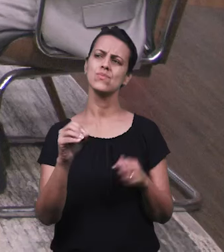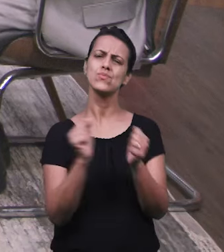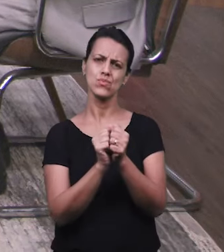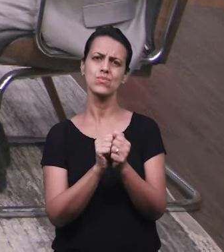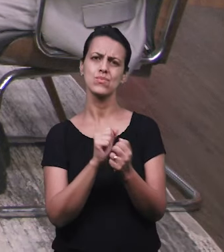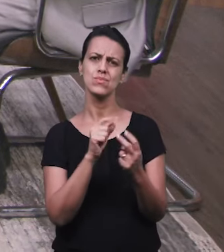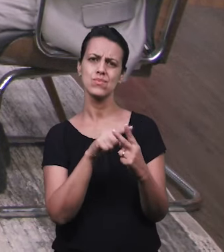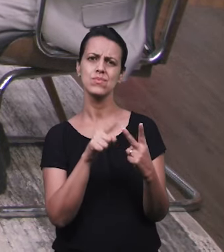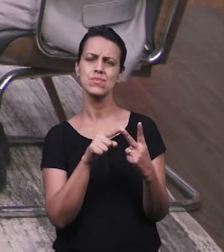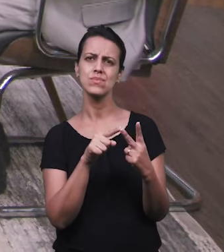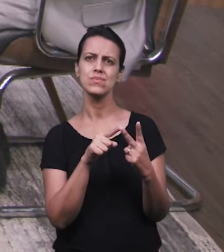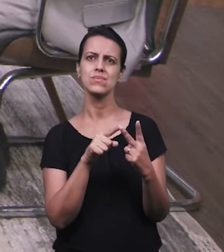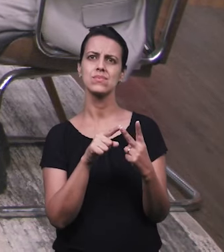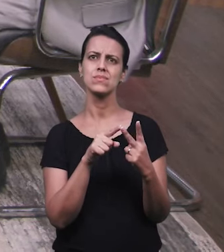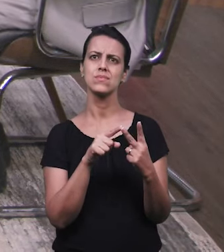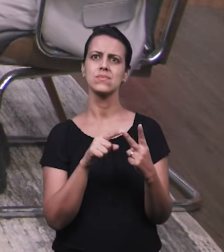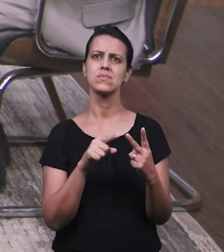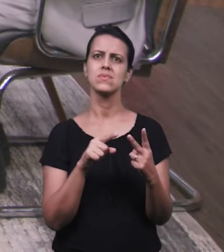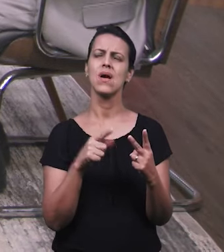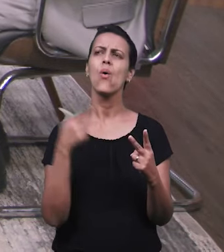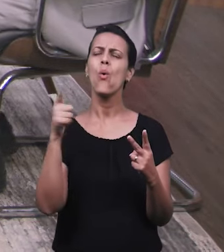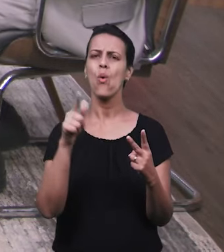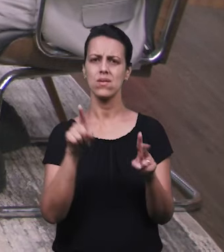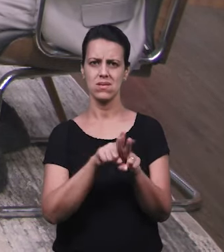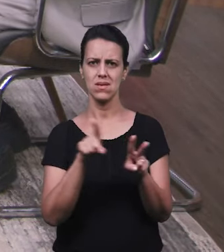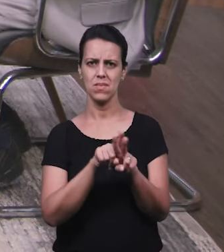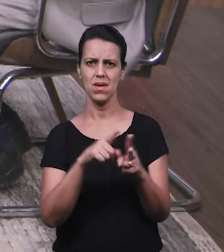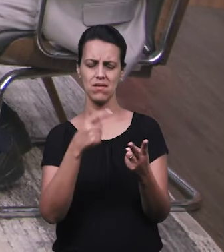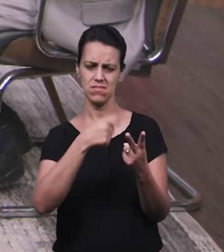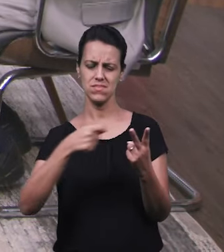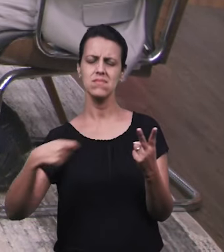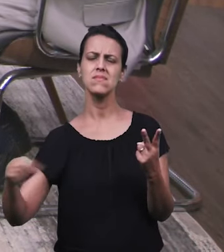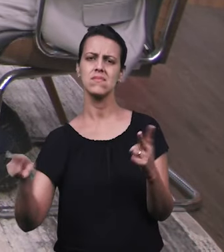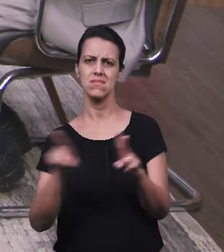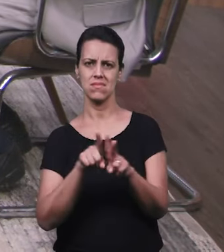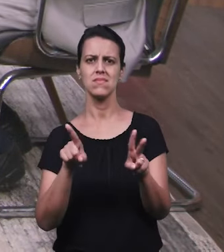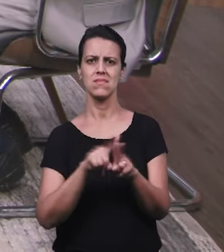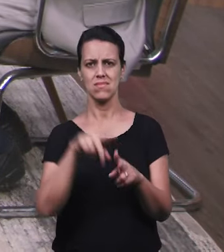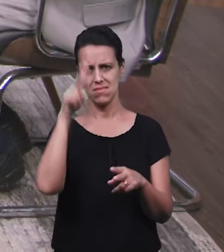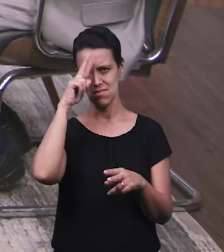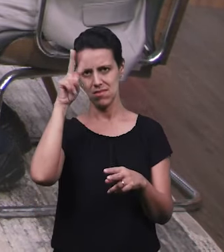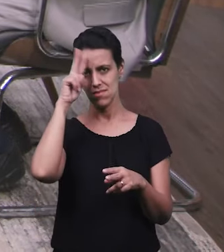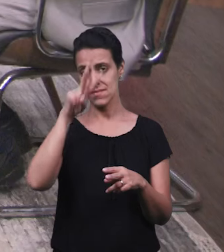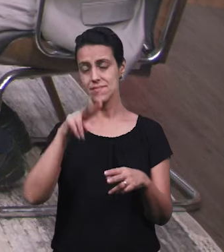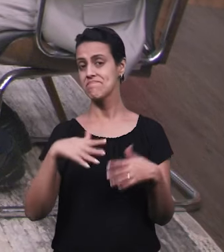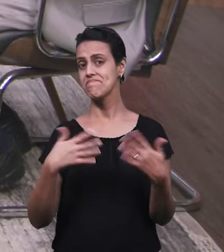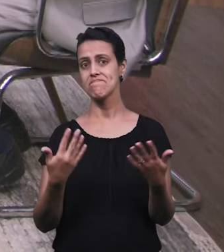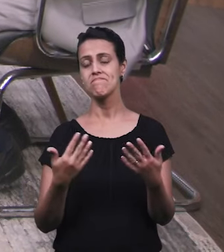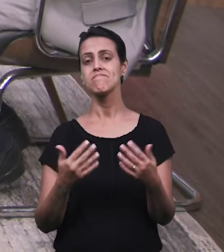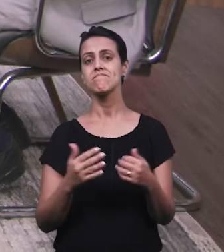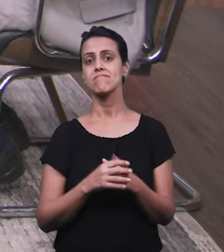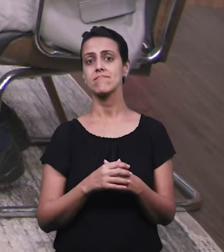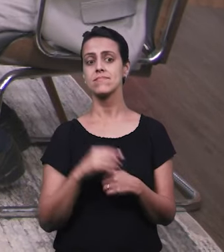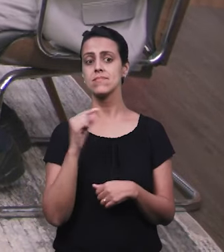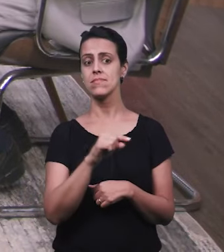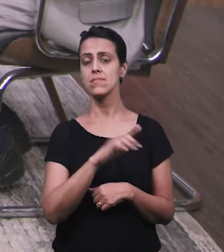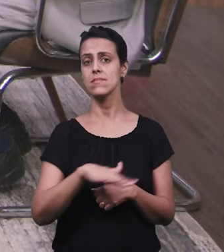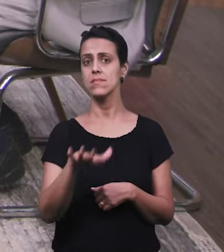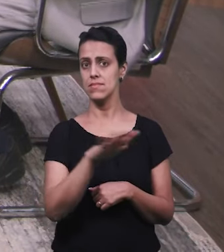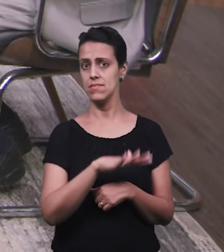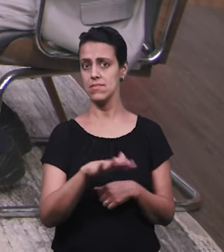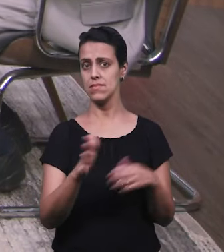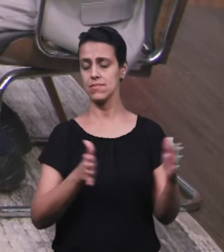com elas, ali que também deixou o registro, né? Tem o registro do Inácio. Exatamente. Mas naquele período,